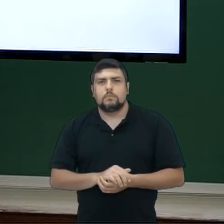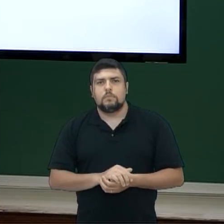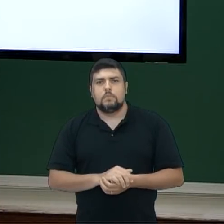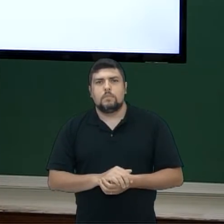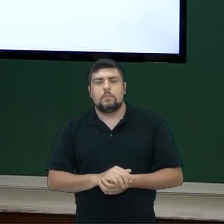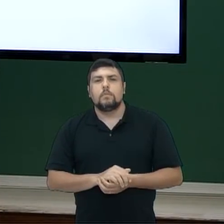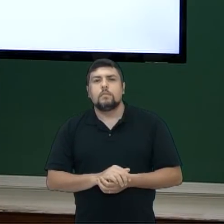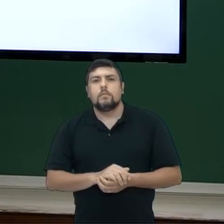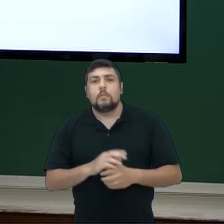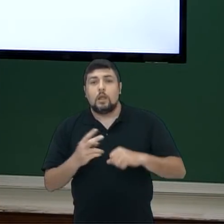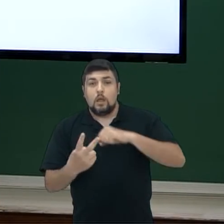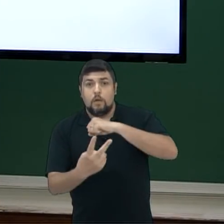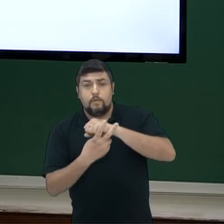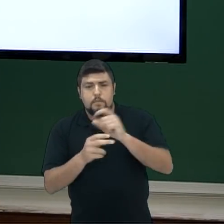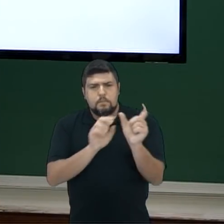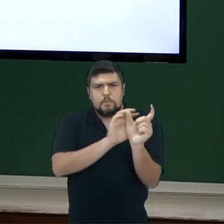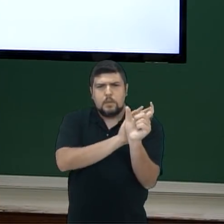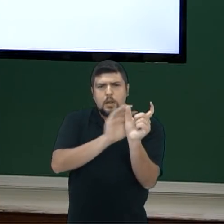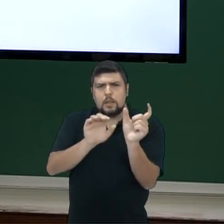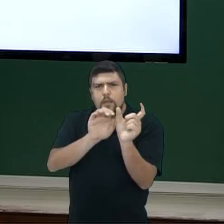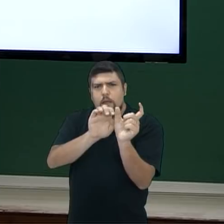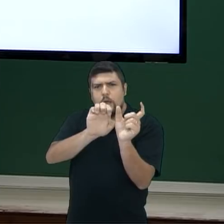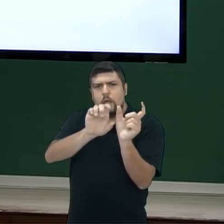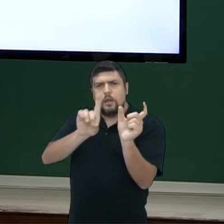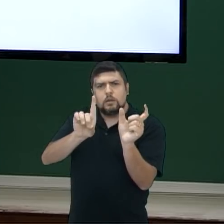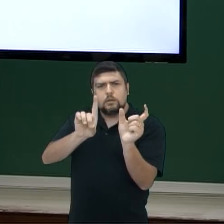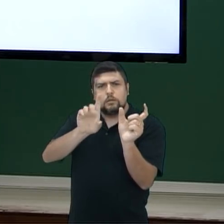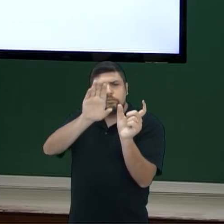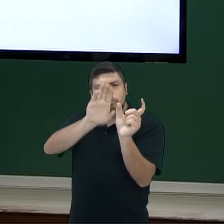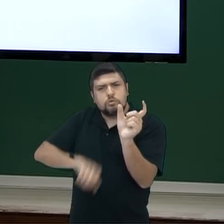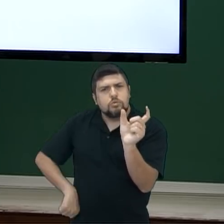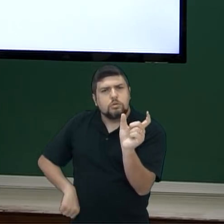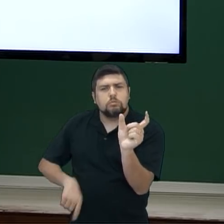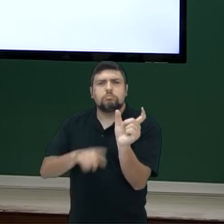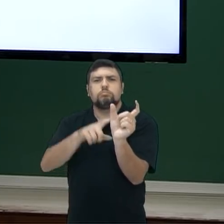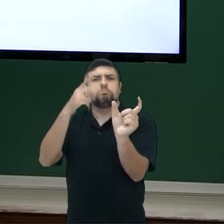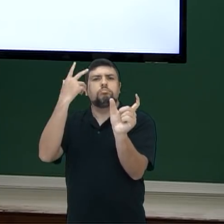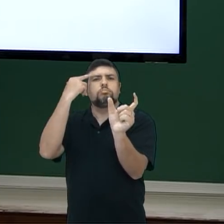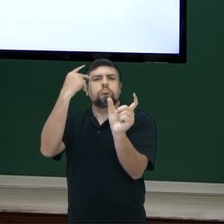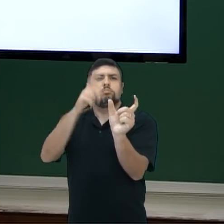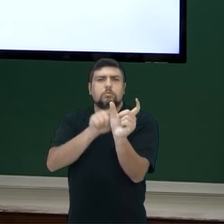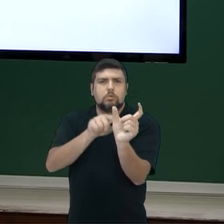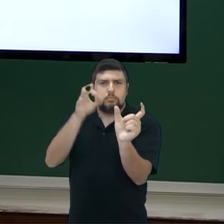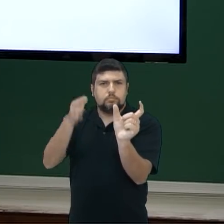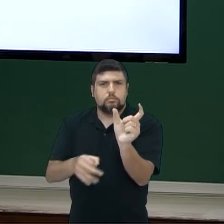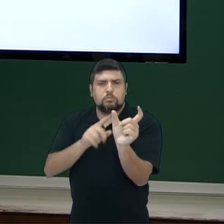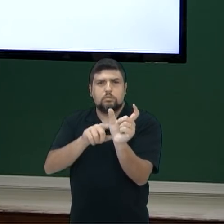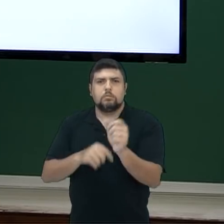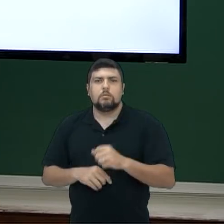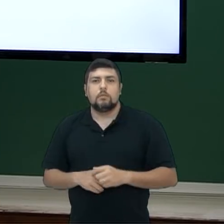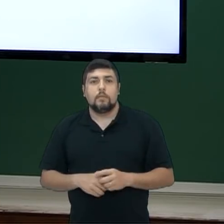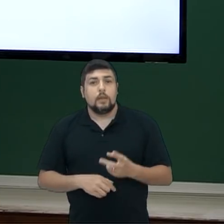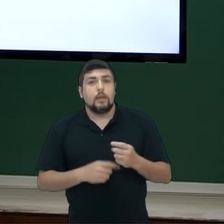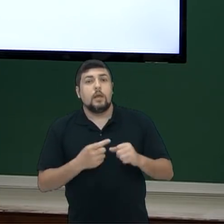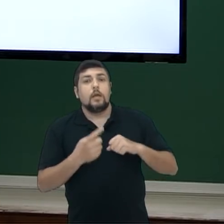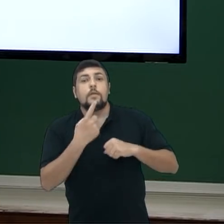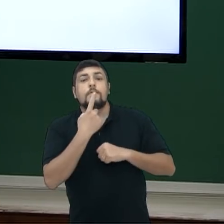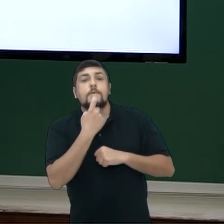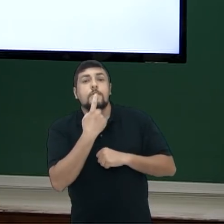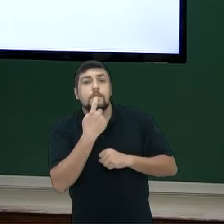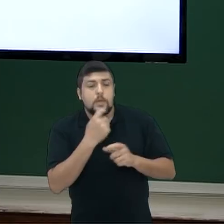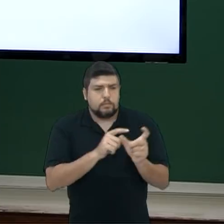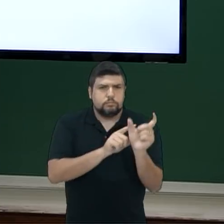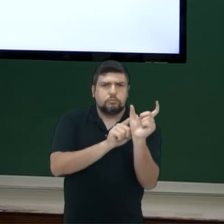ed, eles já estão na forma infinitiva, bem tranquilo. E já os em vermelho, eles têm a forma deles diferente.